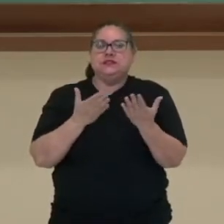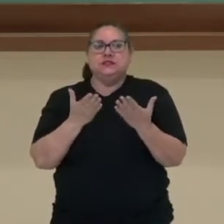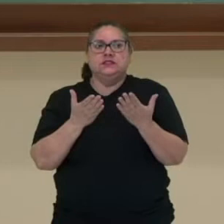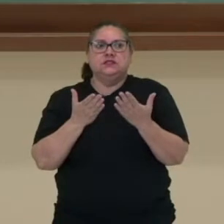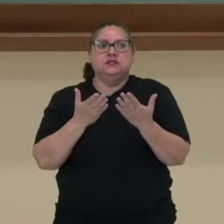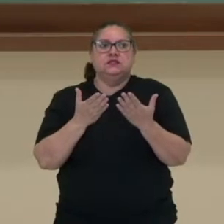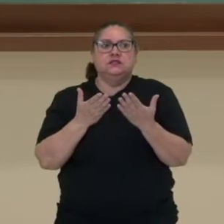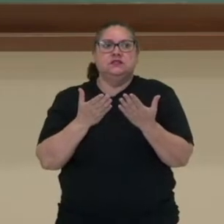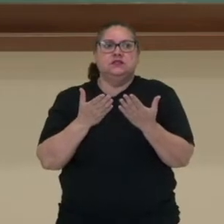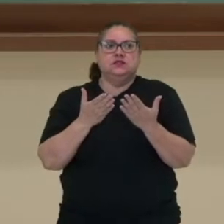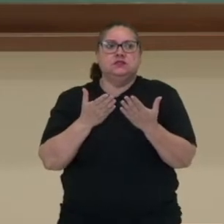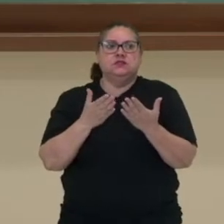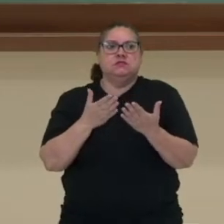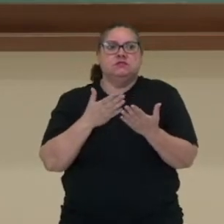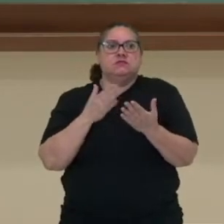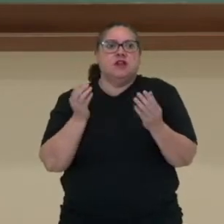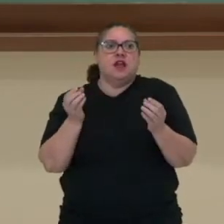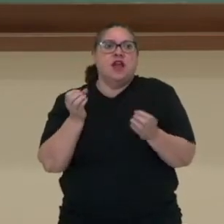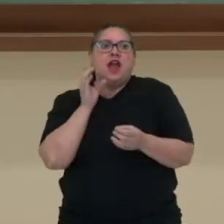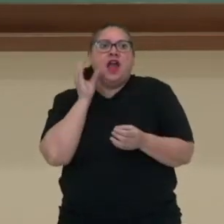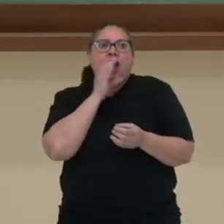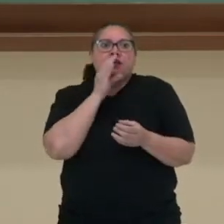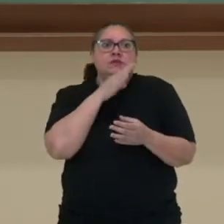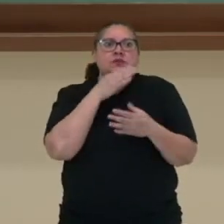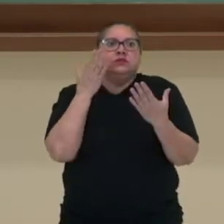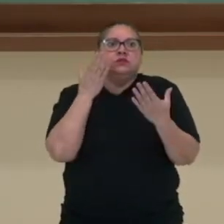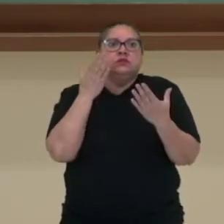aí abruptamente,